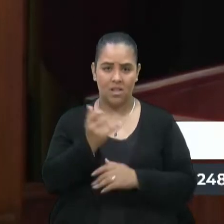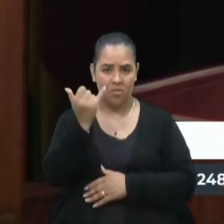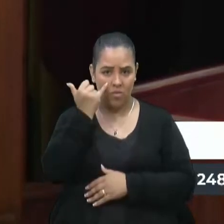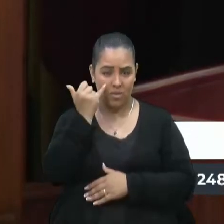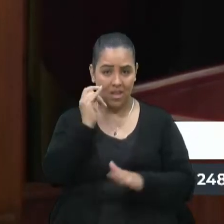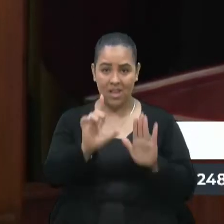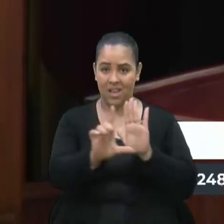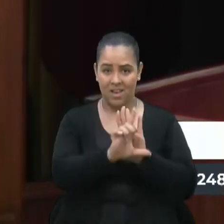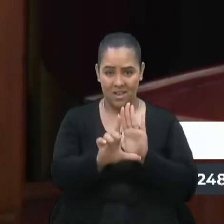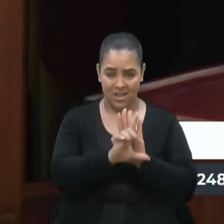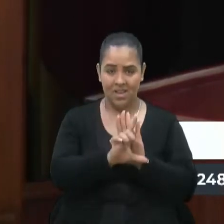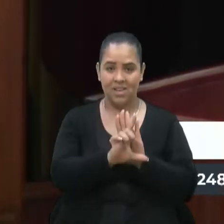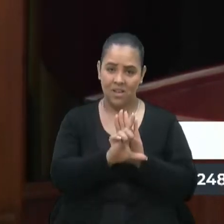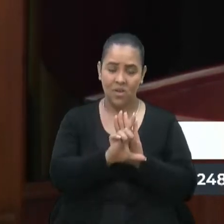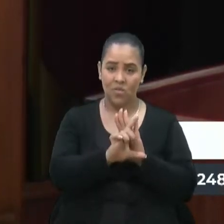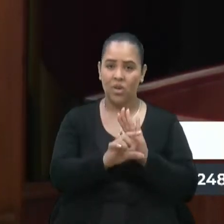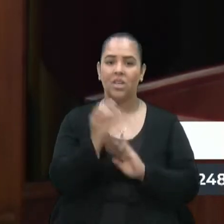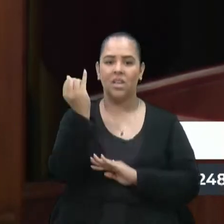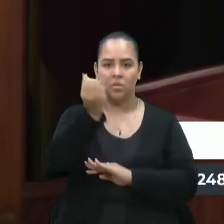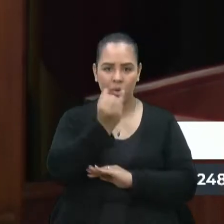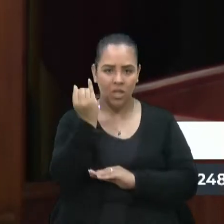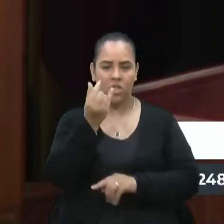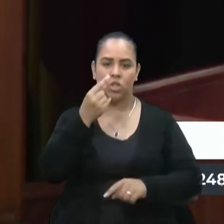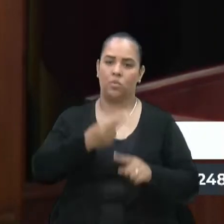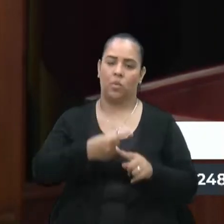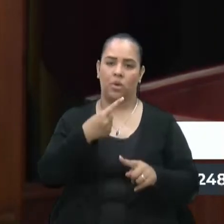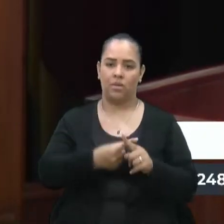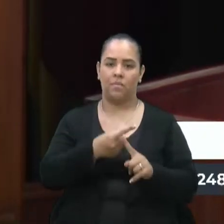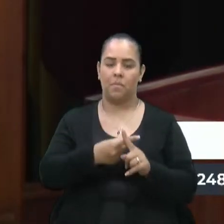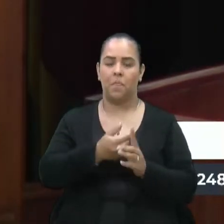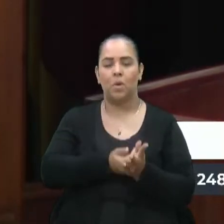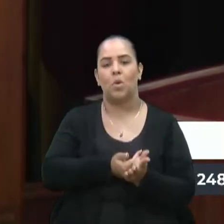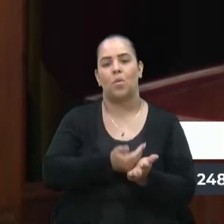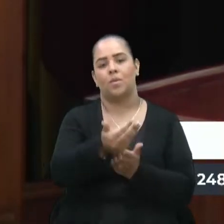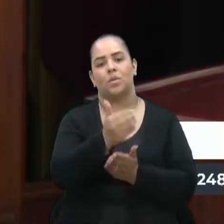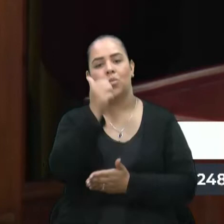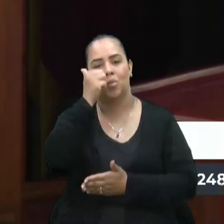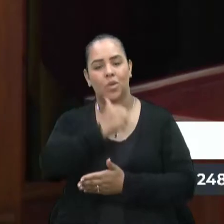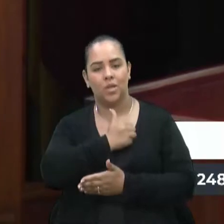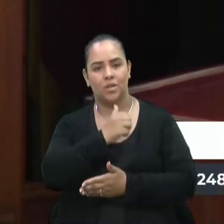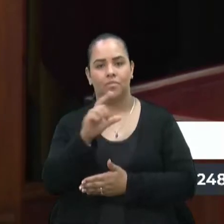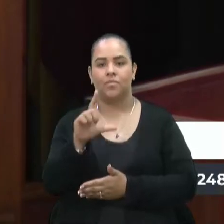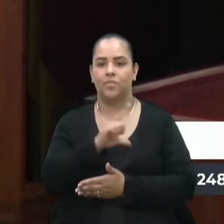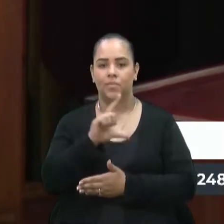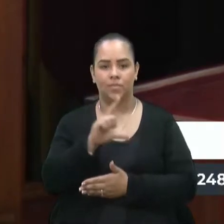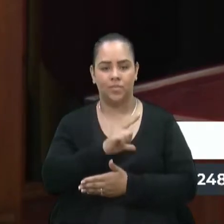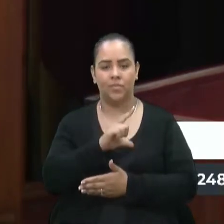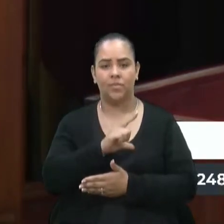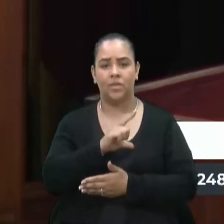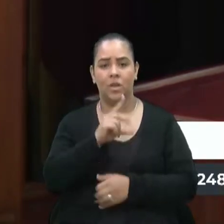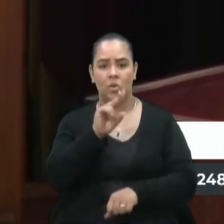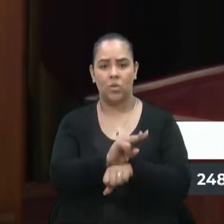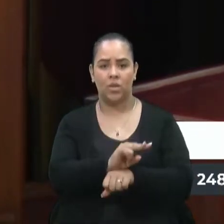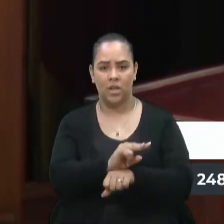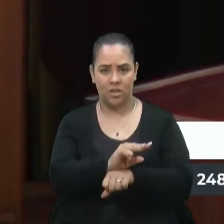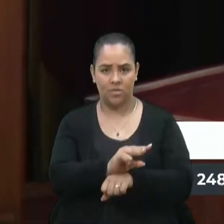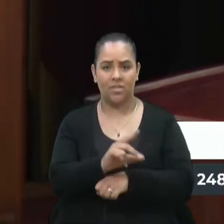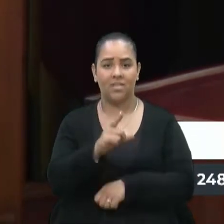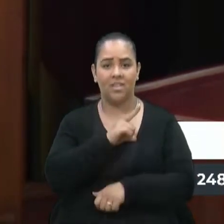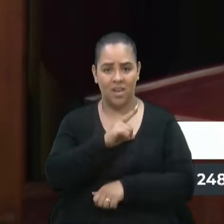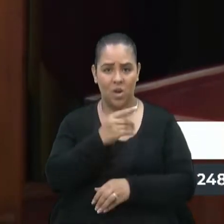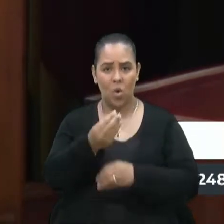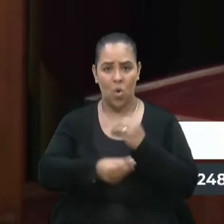da Penha, ela foi muito importante, porque a partir disso as mulheres passaram a ter proteção, passaram a ter